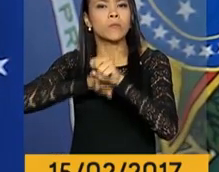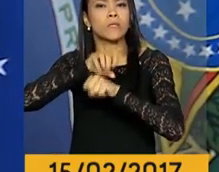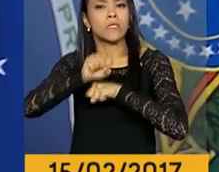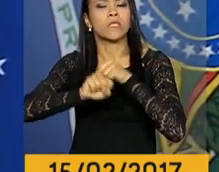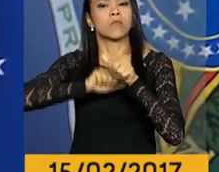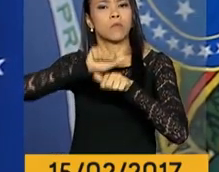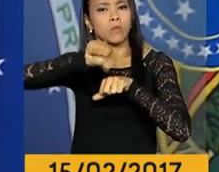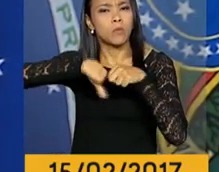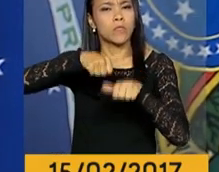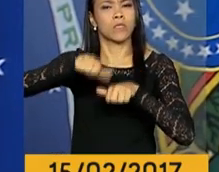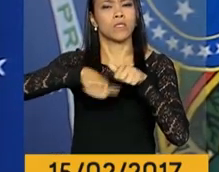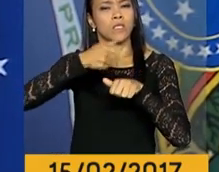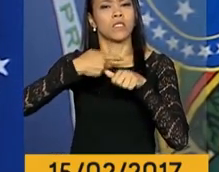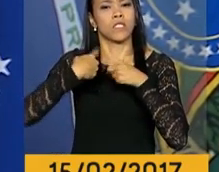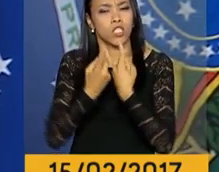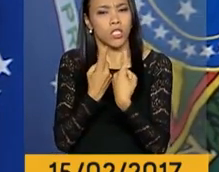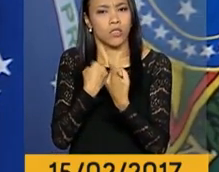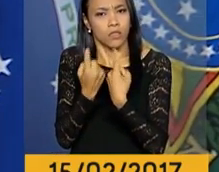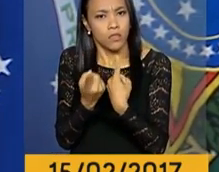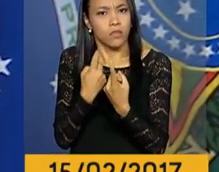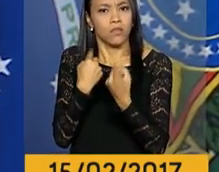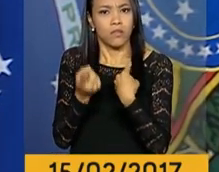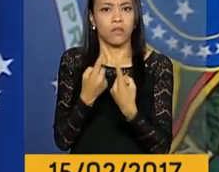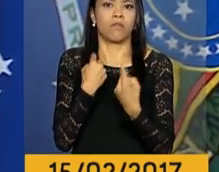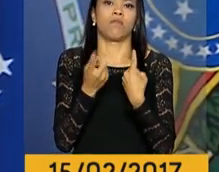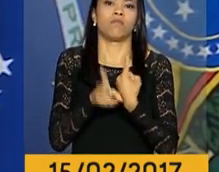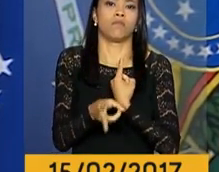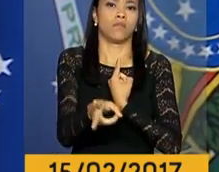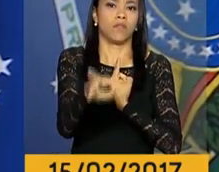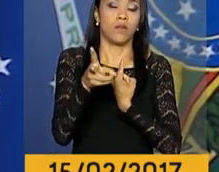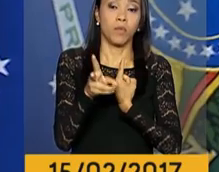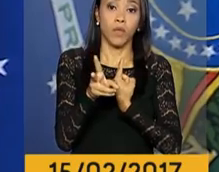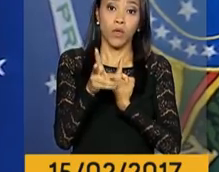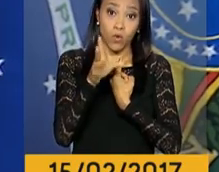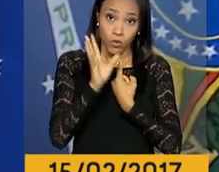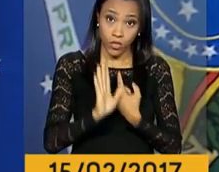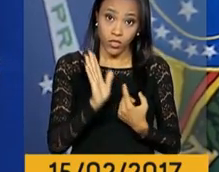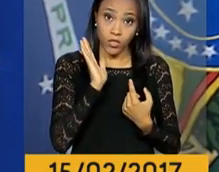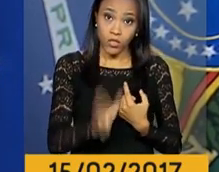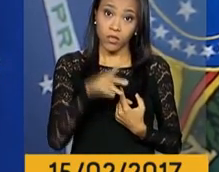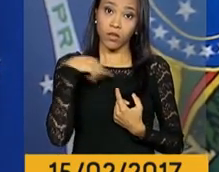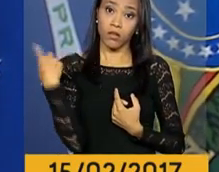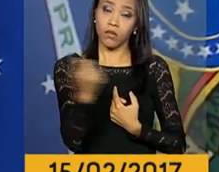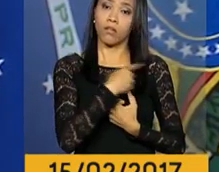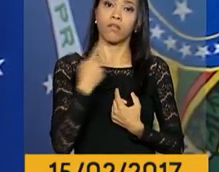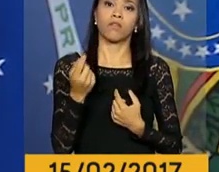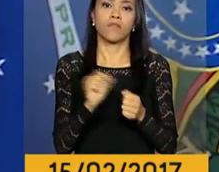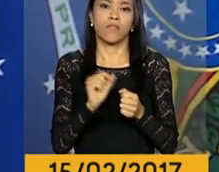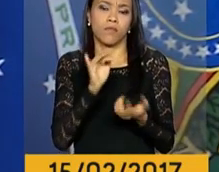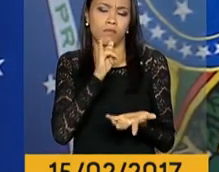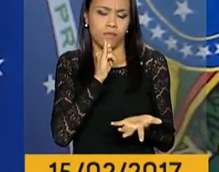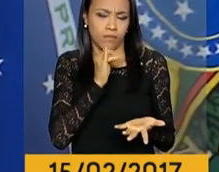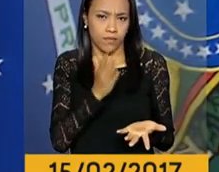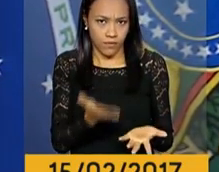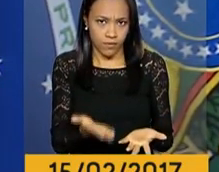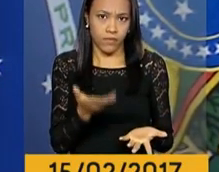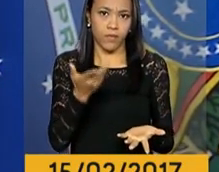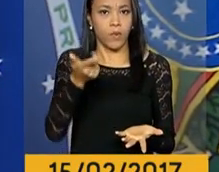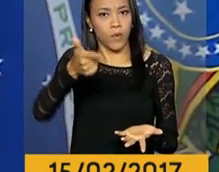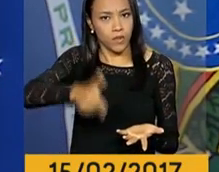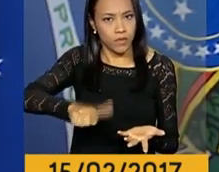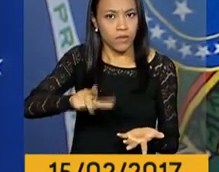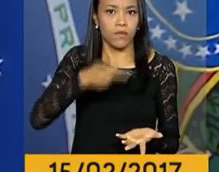de muito diálogo, não são o fim em si. o que juntos já pudemos realizar, como por exemplo, reitero a